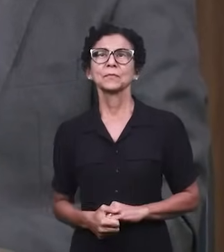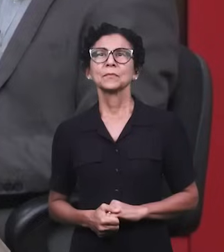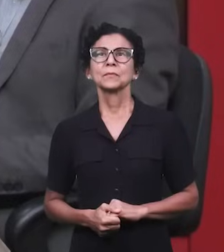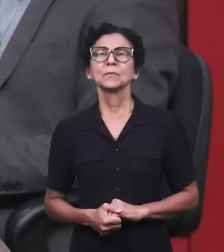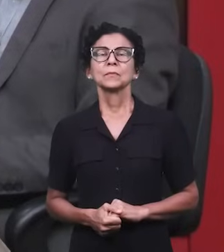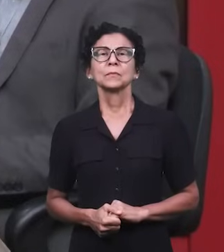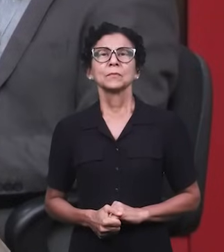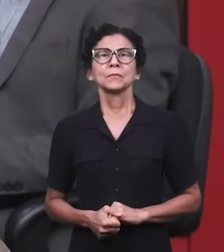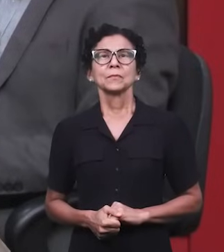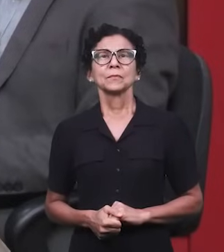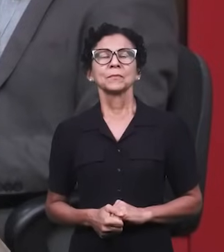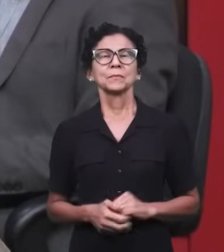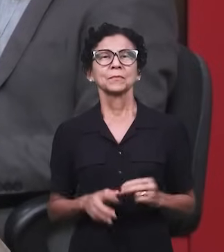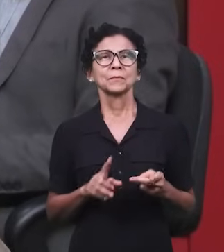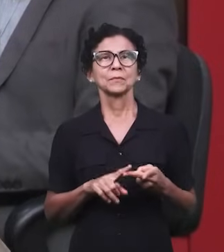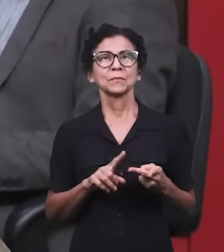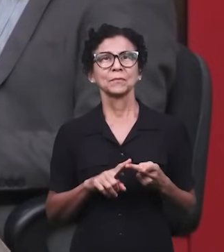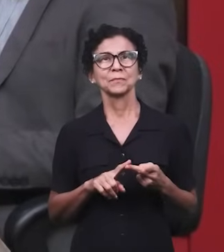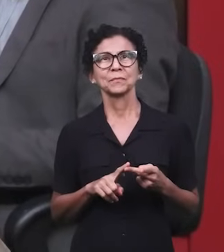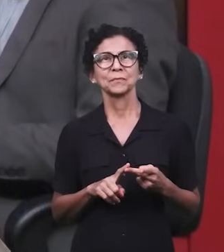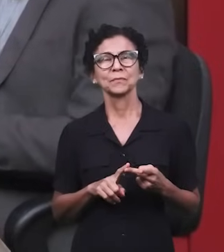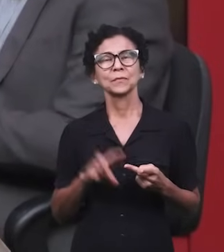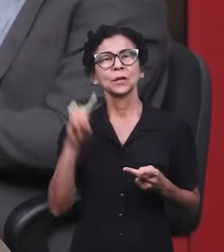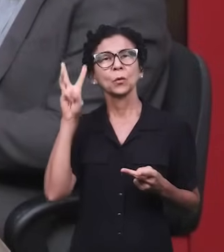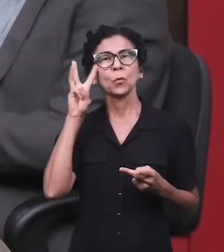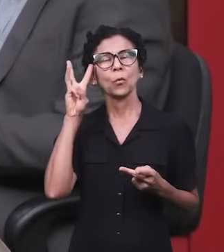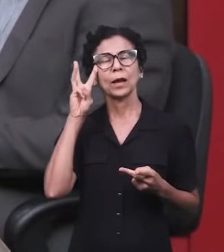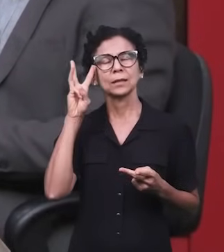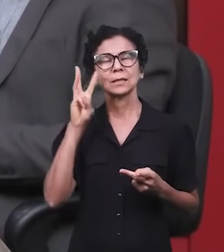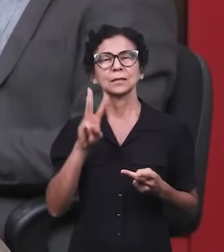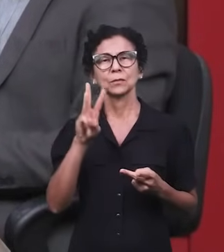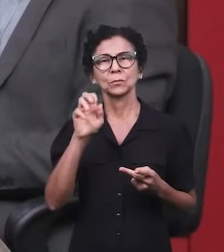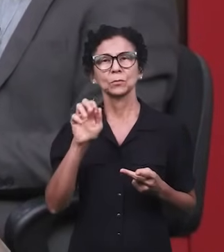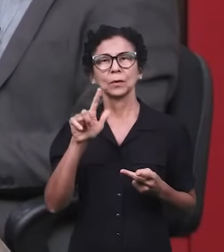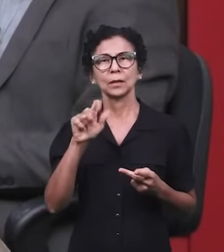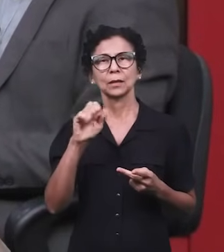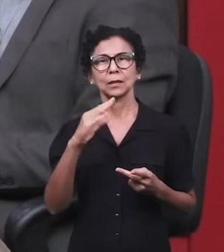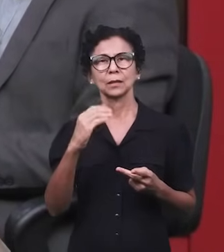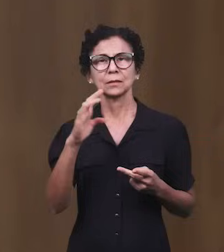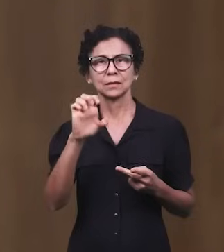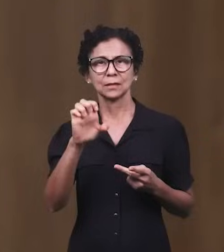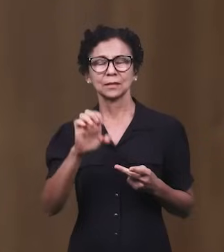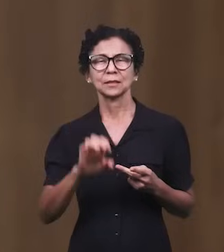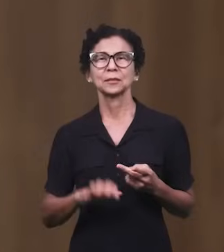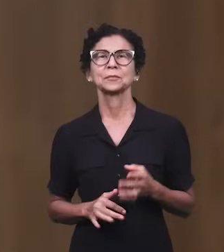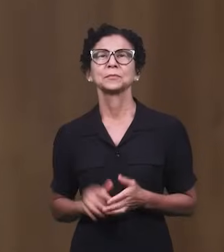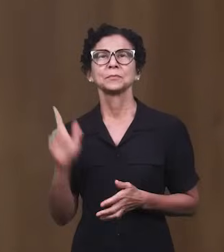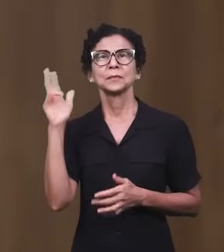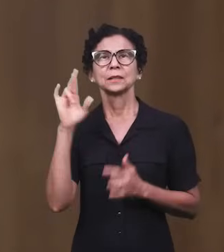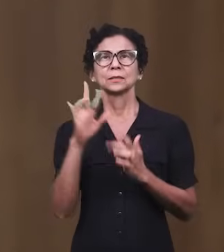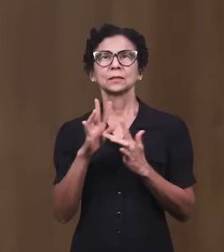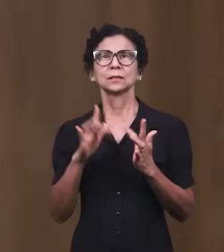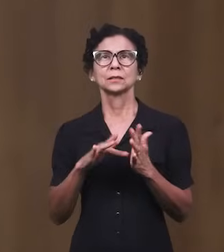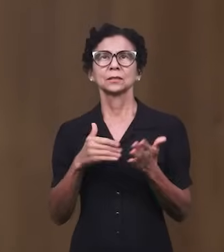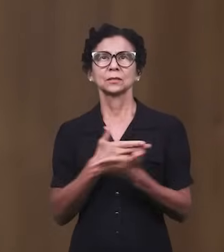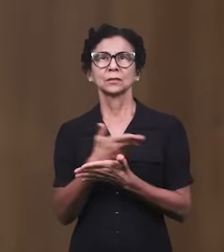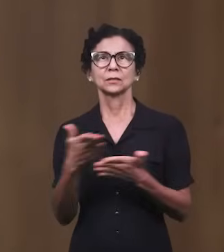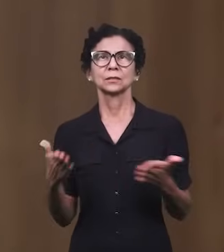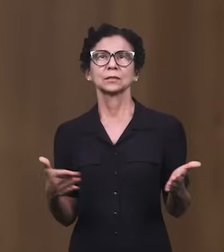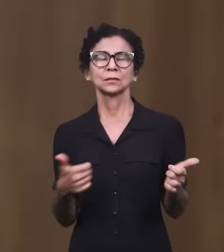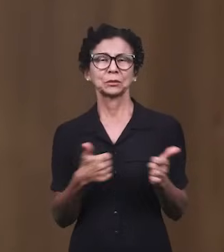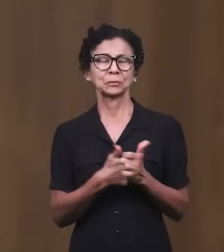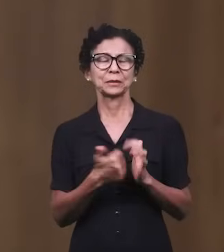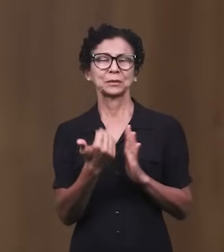Amém. Pastor Fernando Almeida, pastor Wallace Rosete, a paz do Senhor Wallace. Pai do Senhor Josias, Pai do Senhor companheiros, Pai do Senhor os nossos irmãos que acompanham